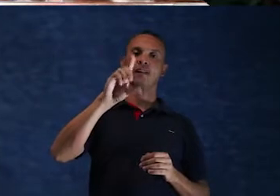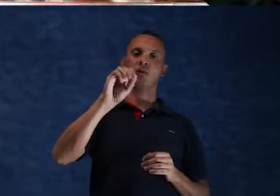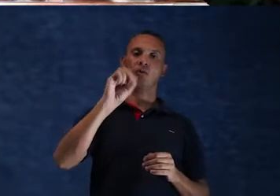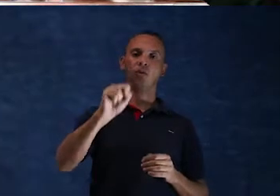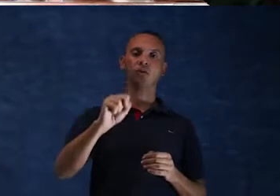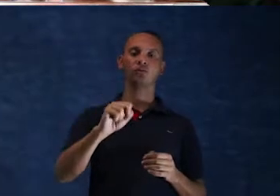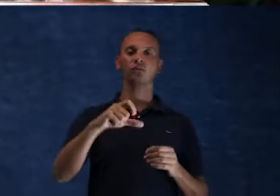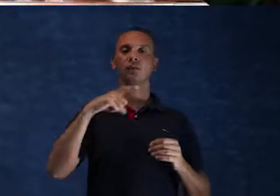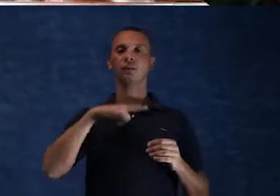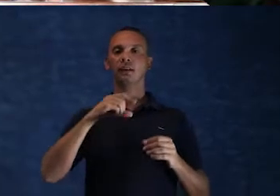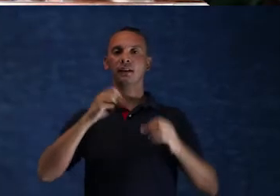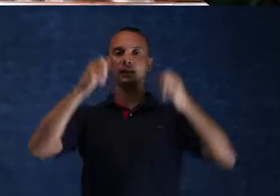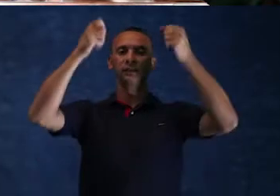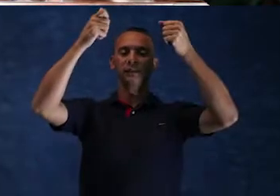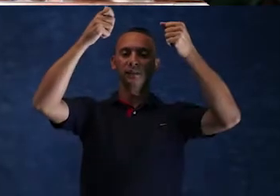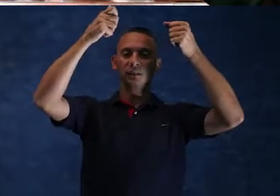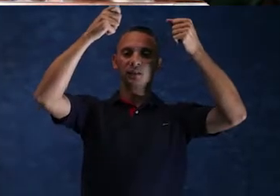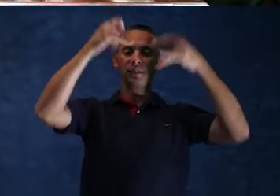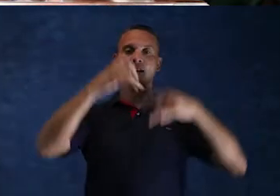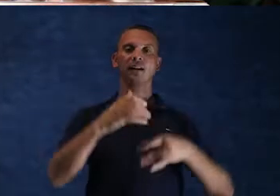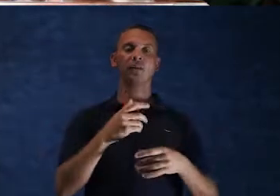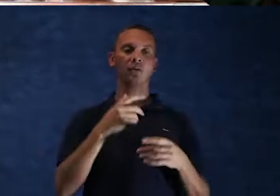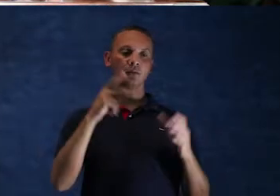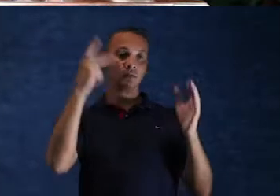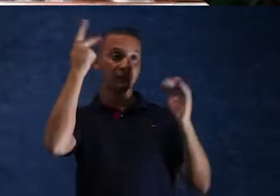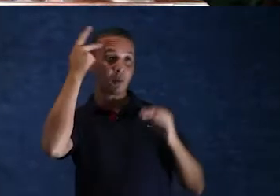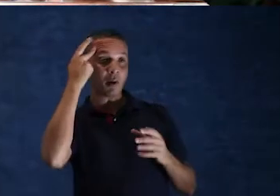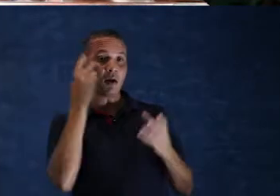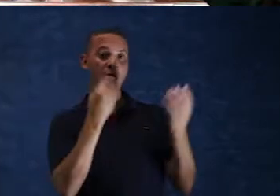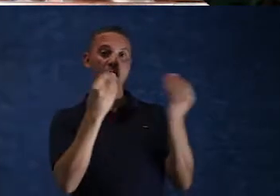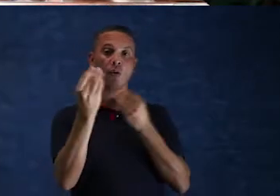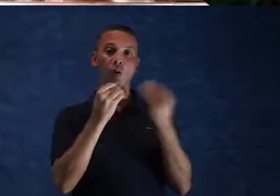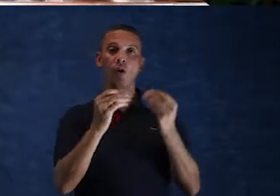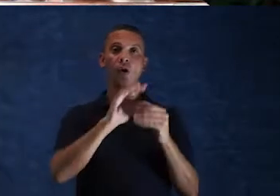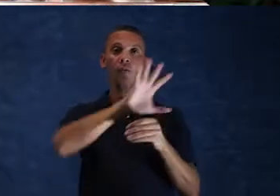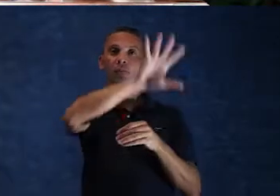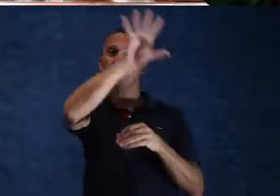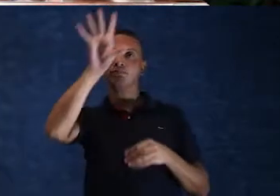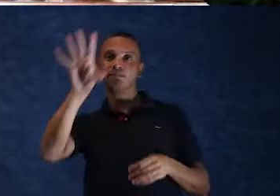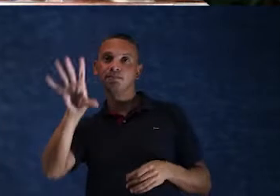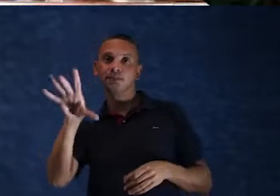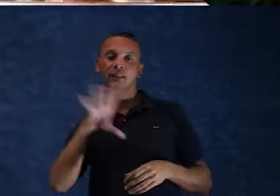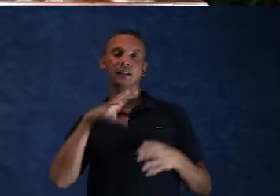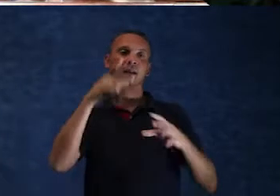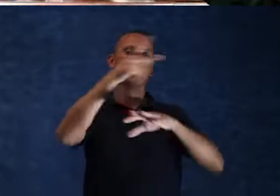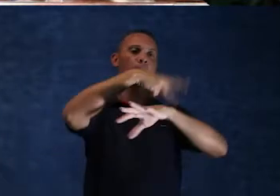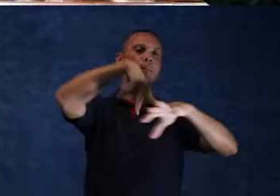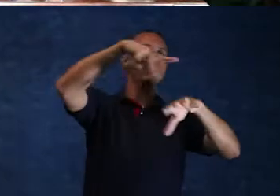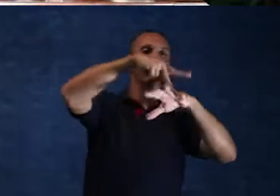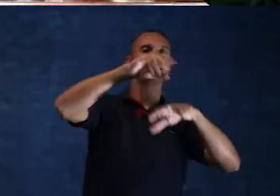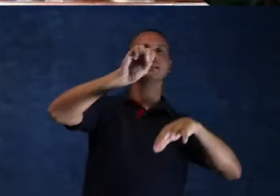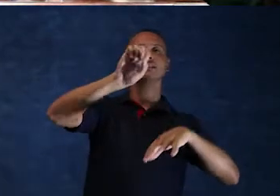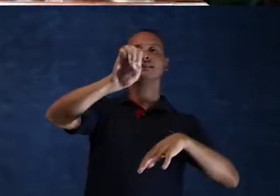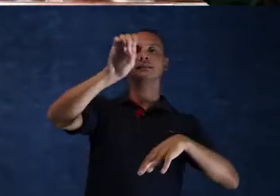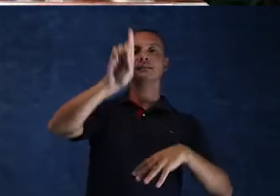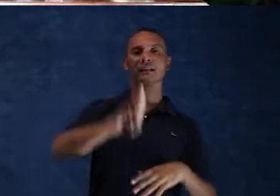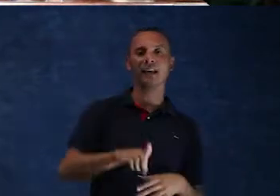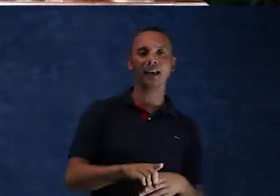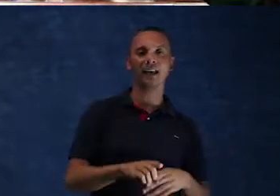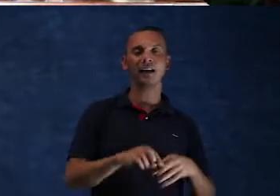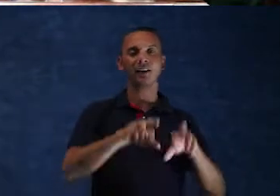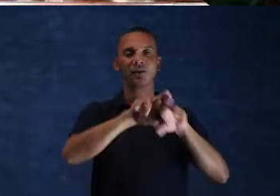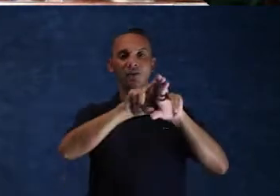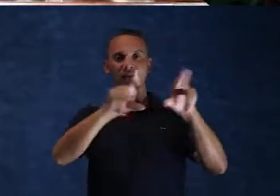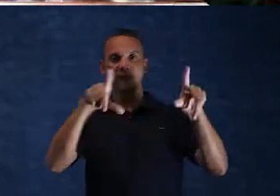quase paradoxal o coração de São Paulo, do centro geográfico da cidade, a partir das praças da Sé, Guaianazes